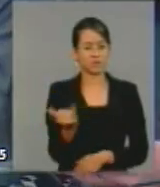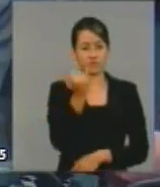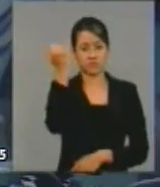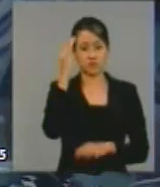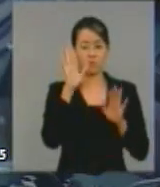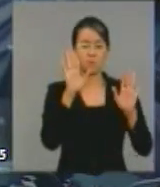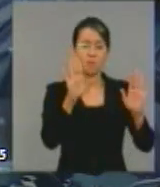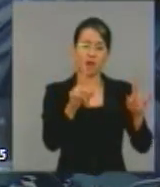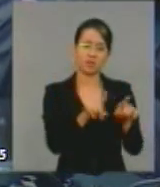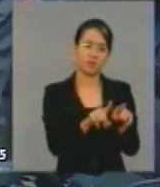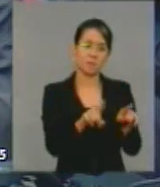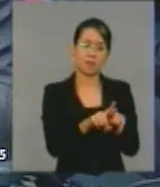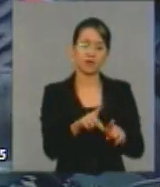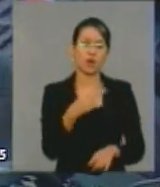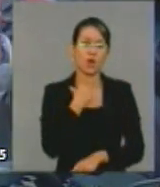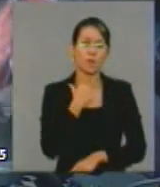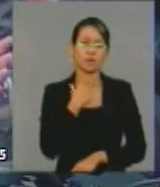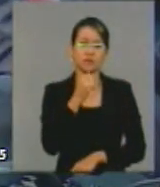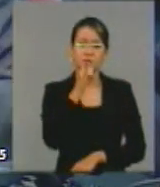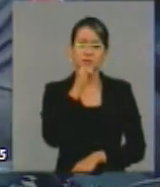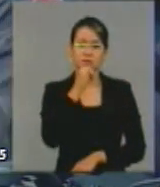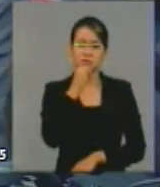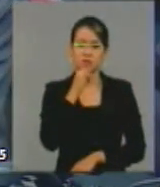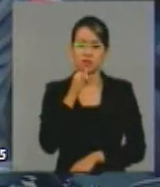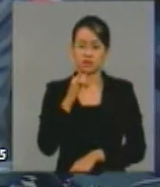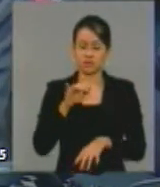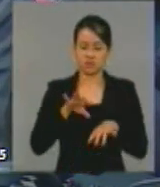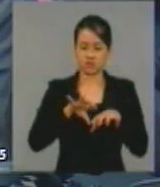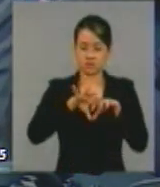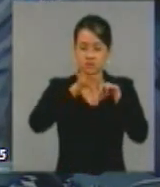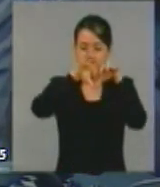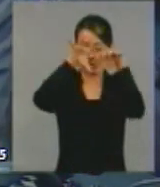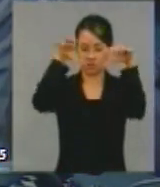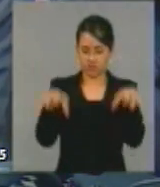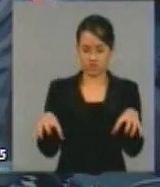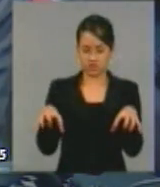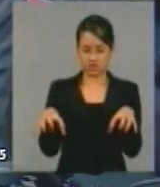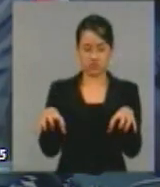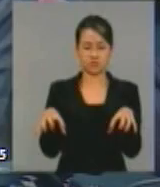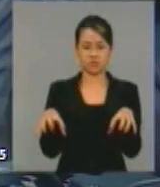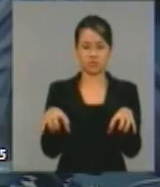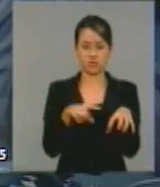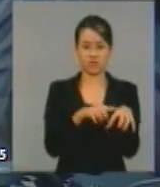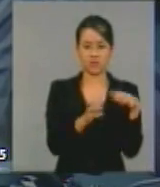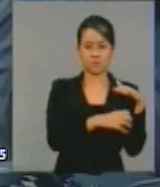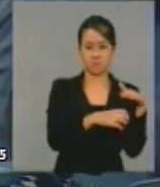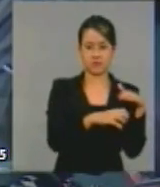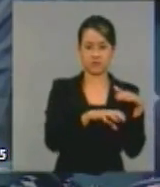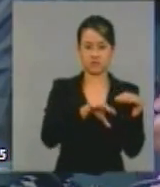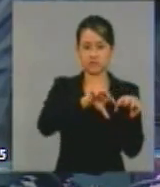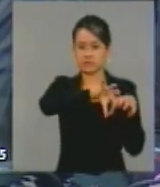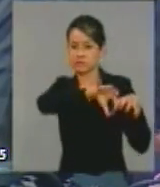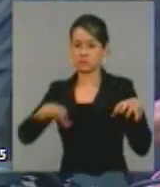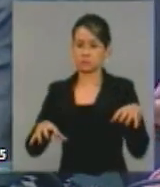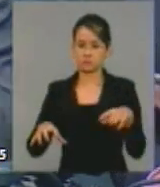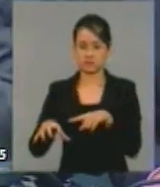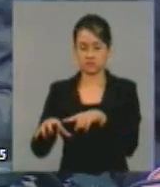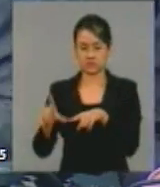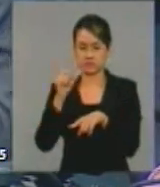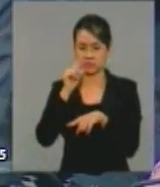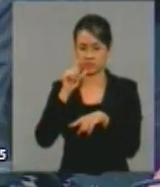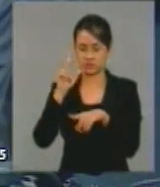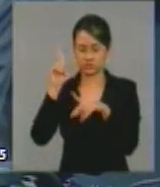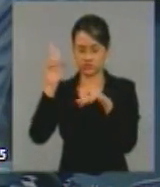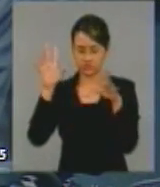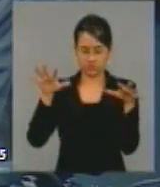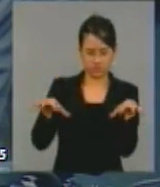podemos também dividir a sociedade como se tivesse que ficar um de um lado, outro do outro. Se nós abastecêssemos para consumo humano toda a